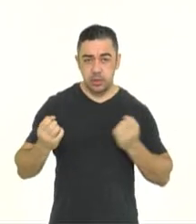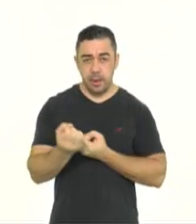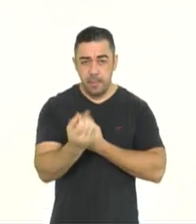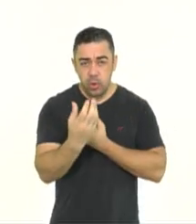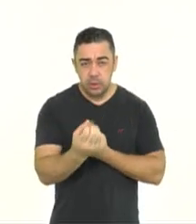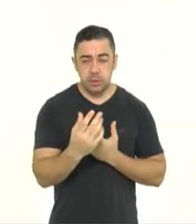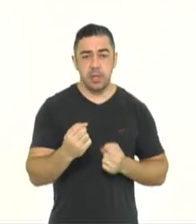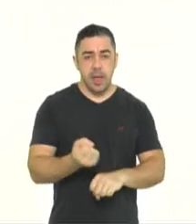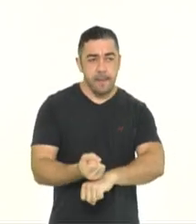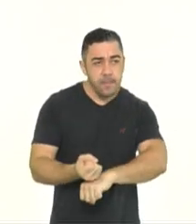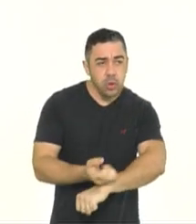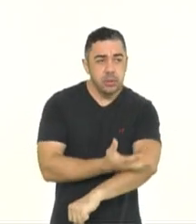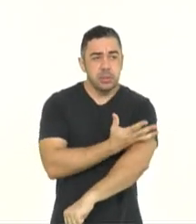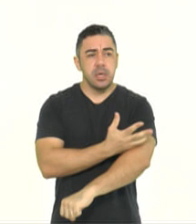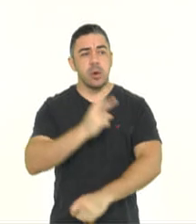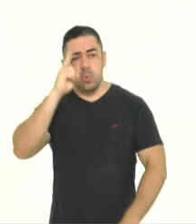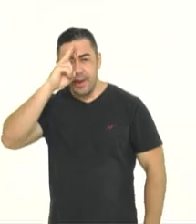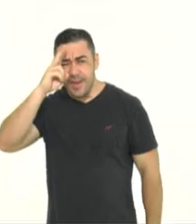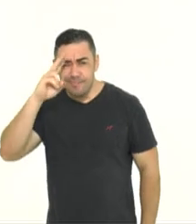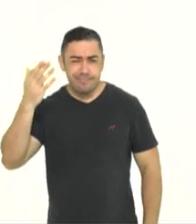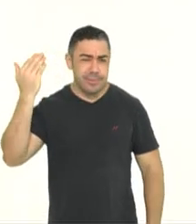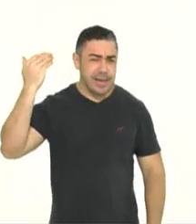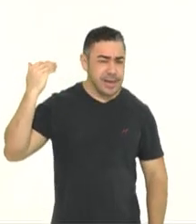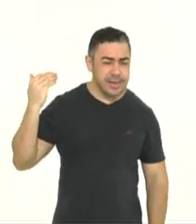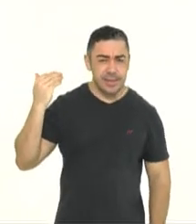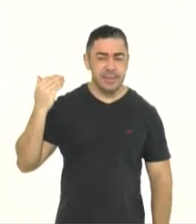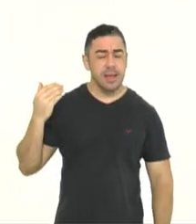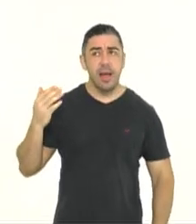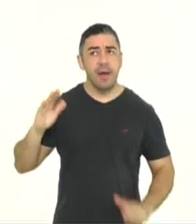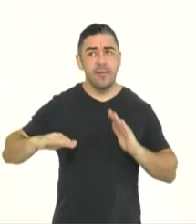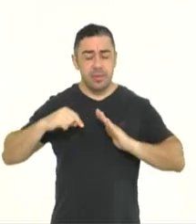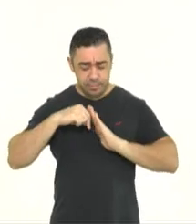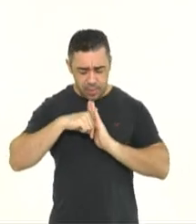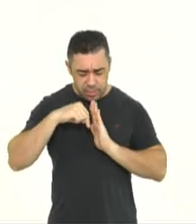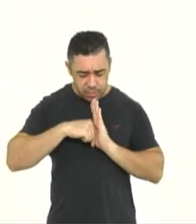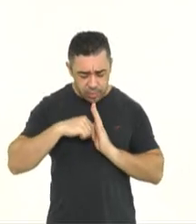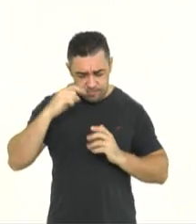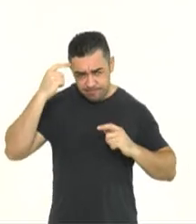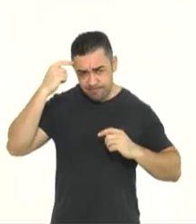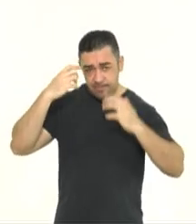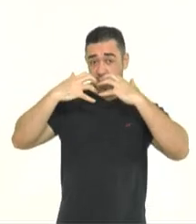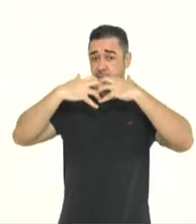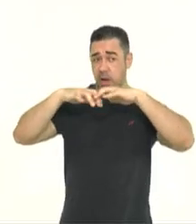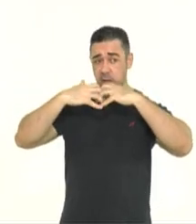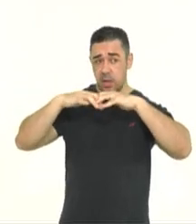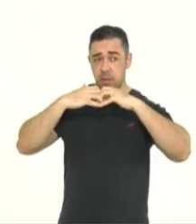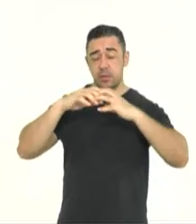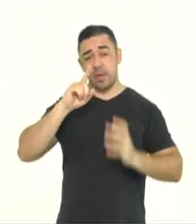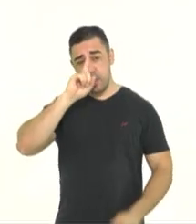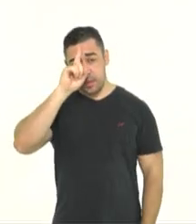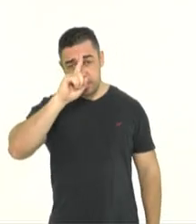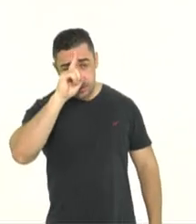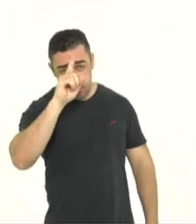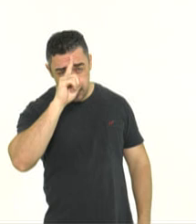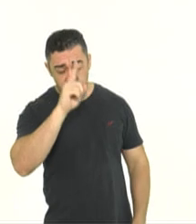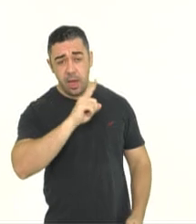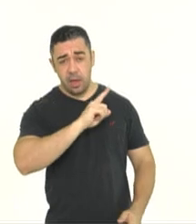poesia, emoções, lembranças, questionamentos e reflexões, ideias